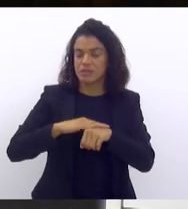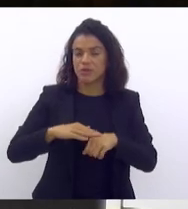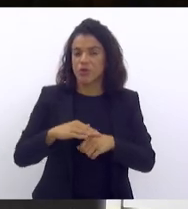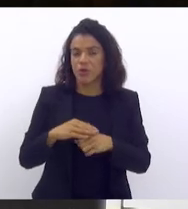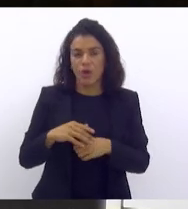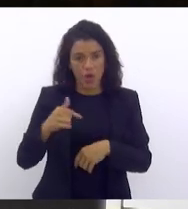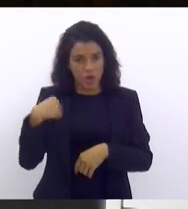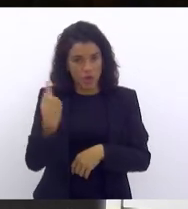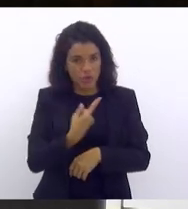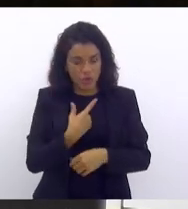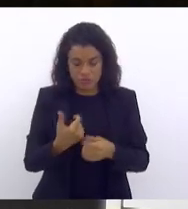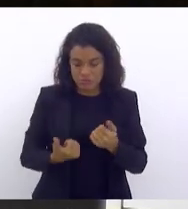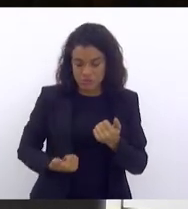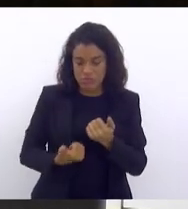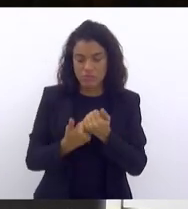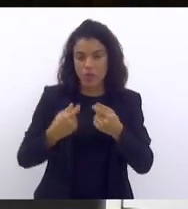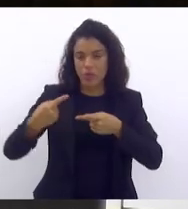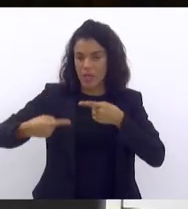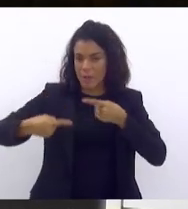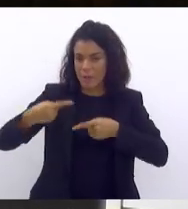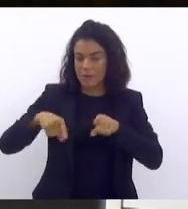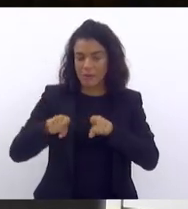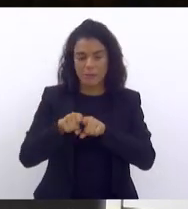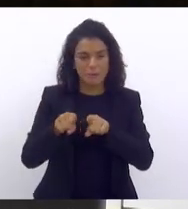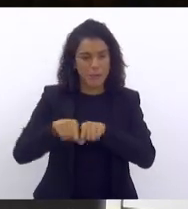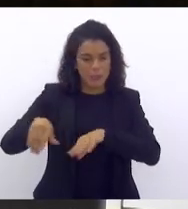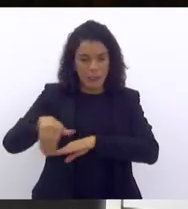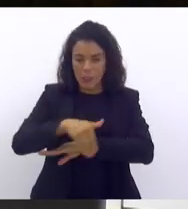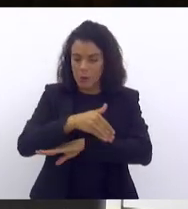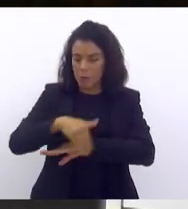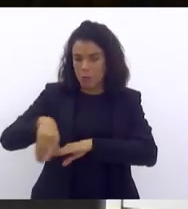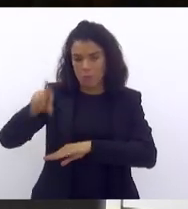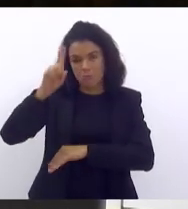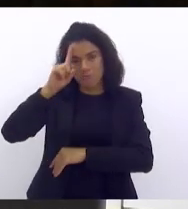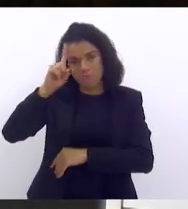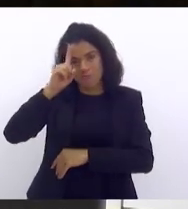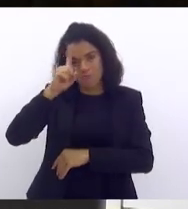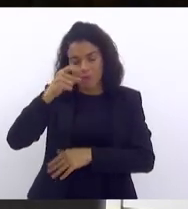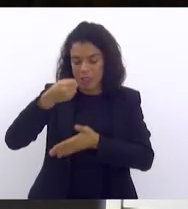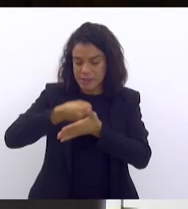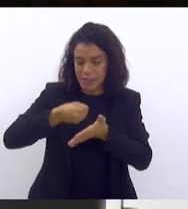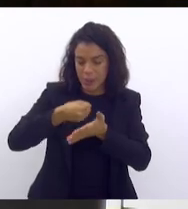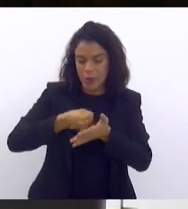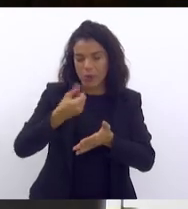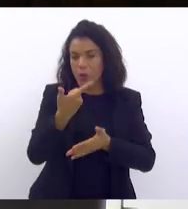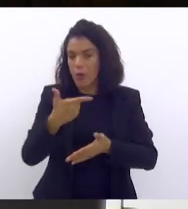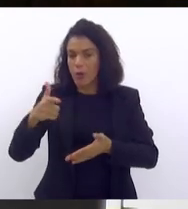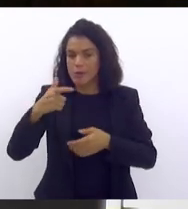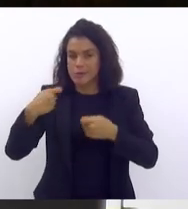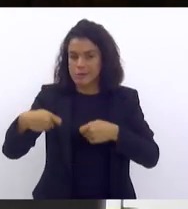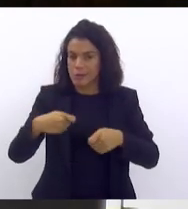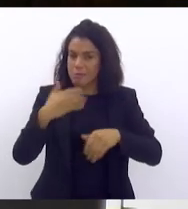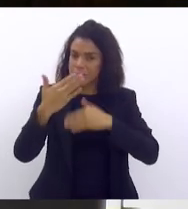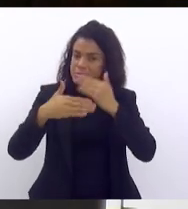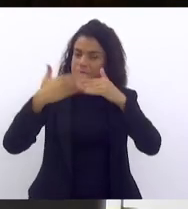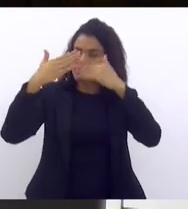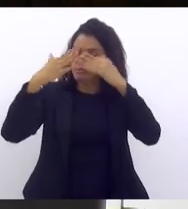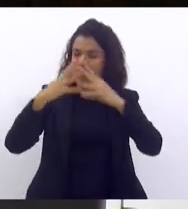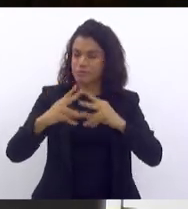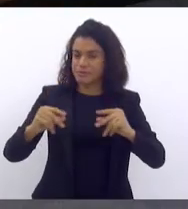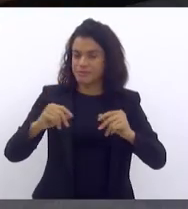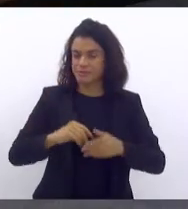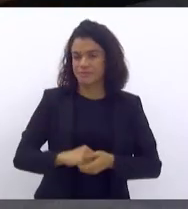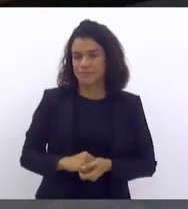conte conosco, tanto no debate, quanto na rua, no dia a dia, para que essa luta e outras demandas possam avançar. Tá bom? É